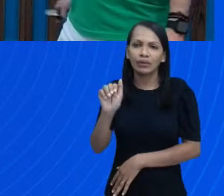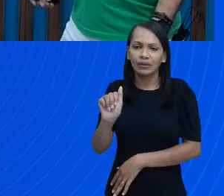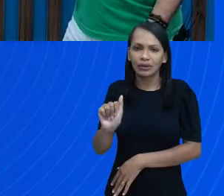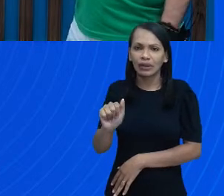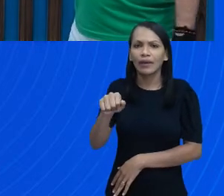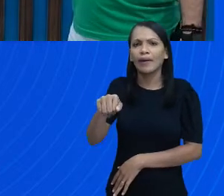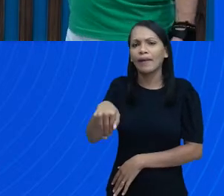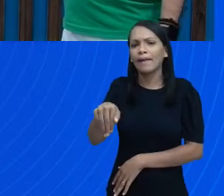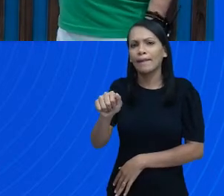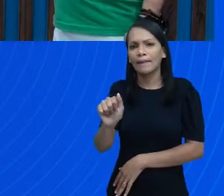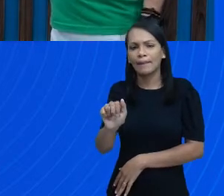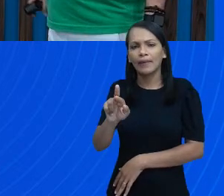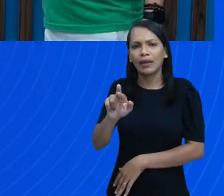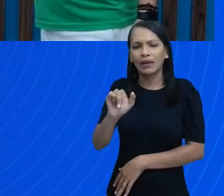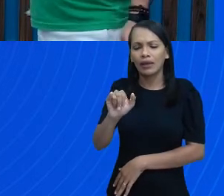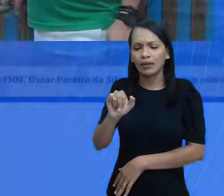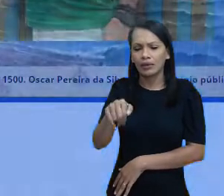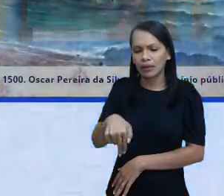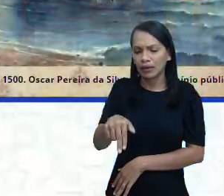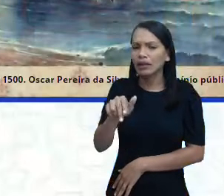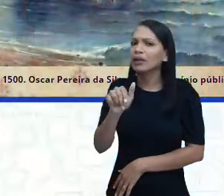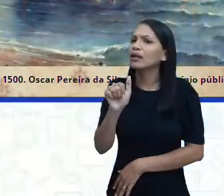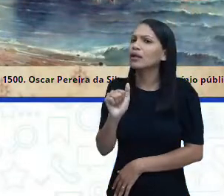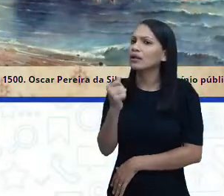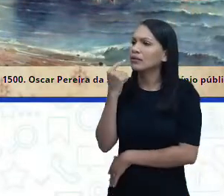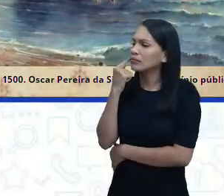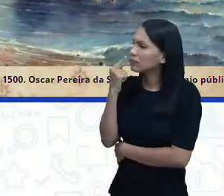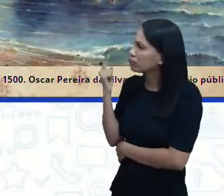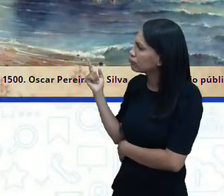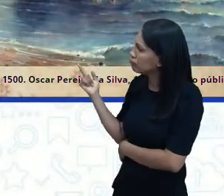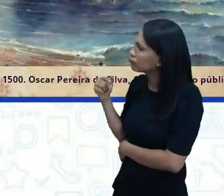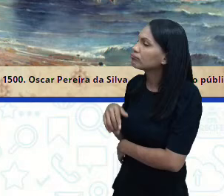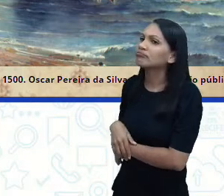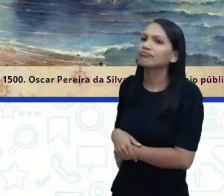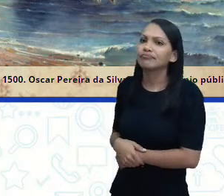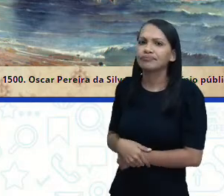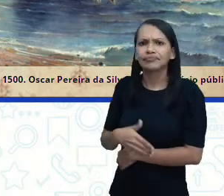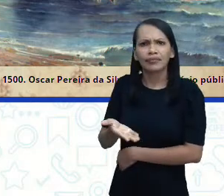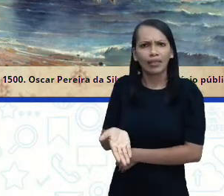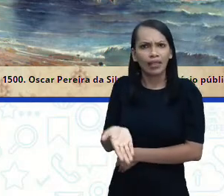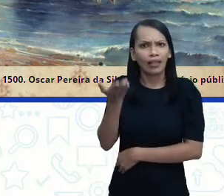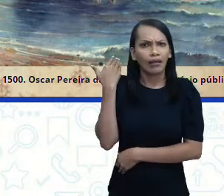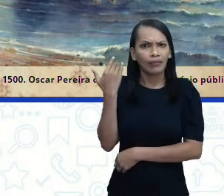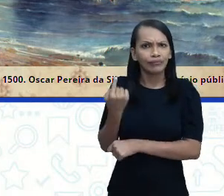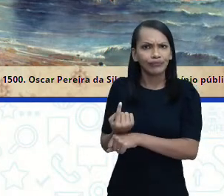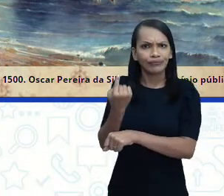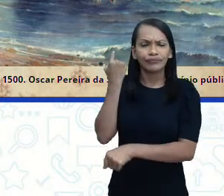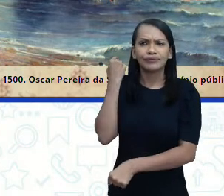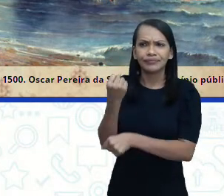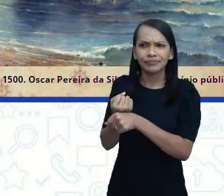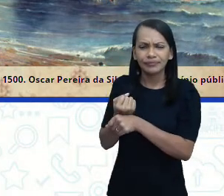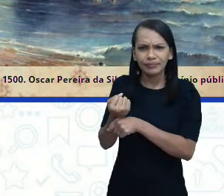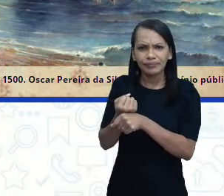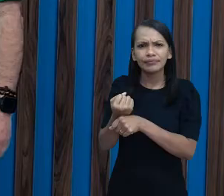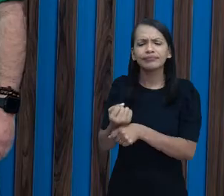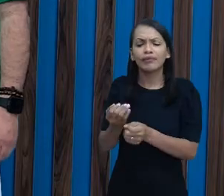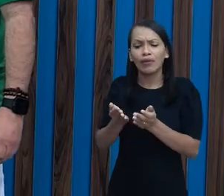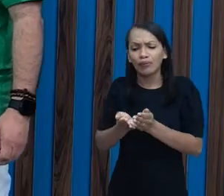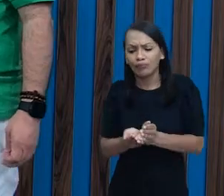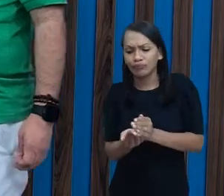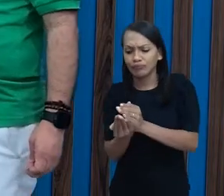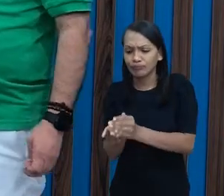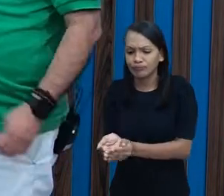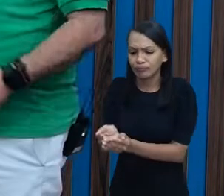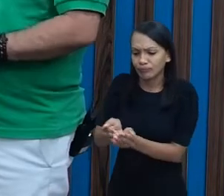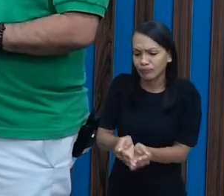o desembarque de Pedro Álvares Cabral em Porto Seguro em 1500, né? Uma imagem que foi produzida em